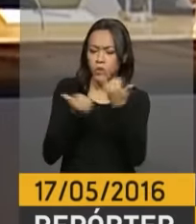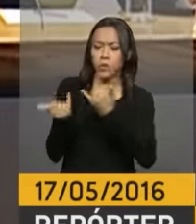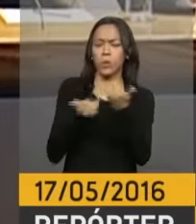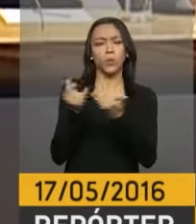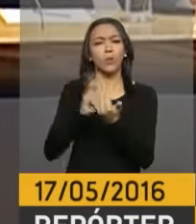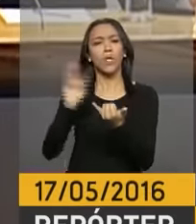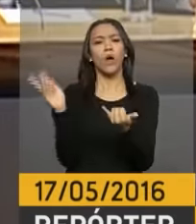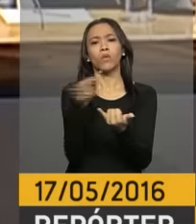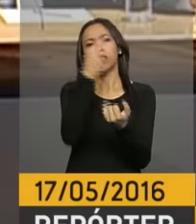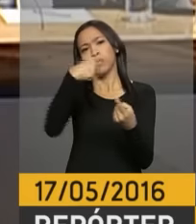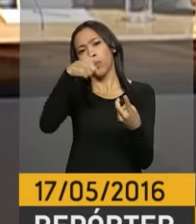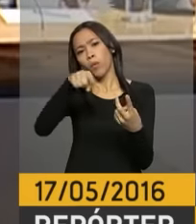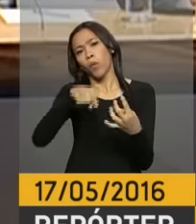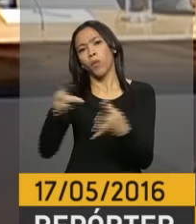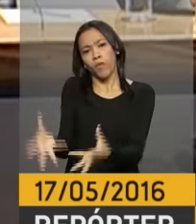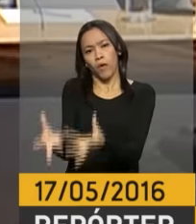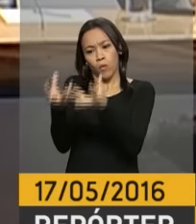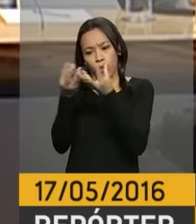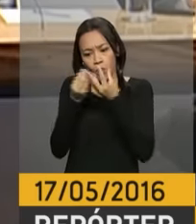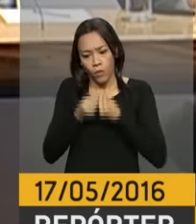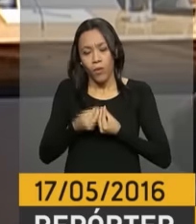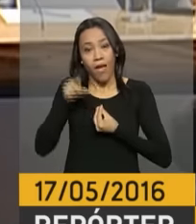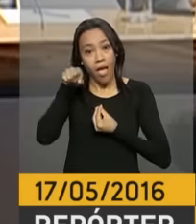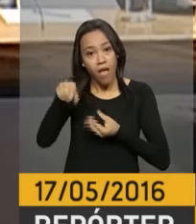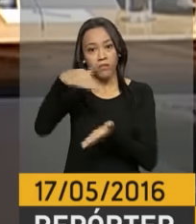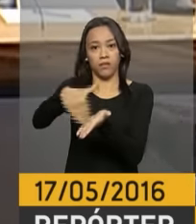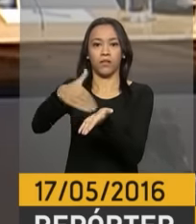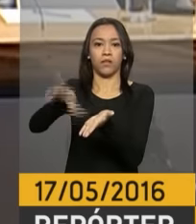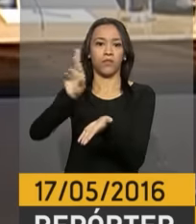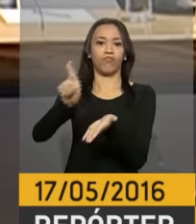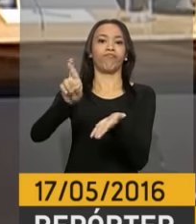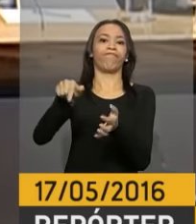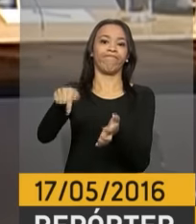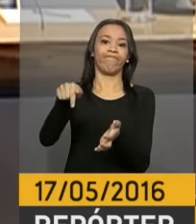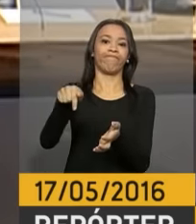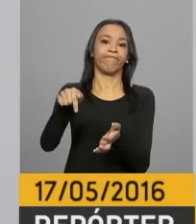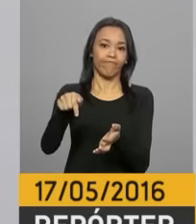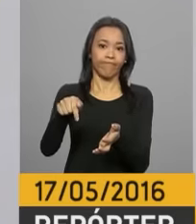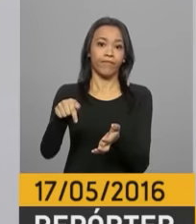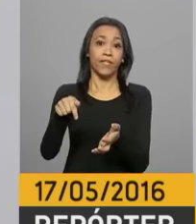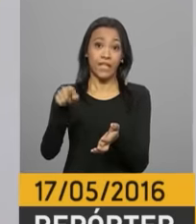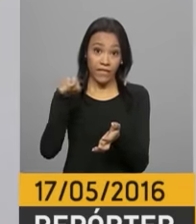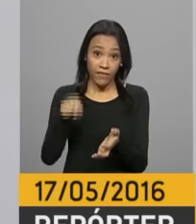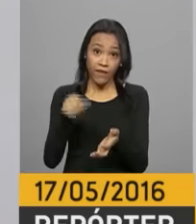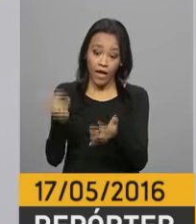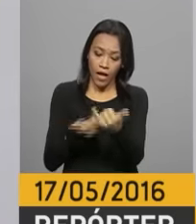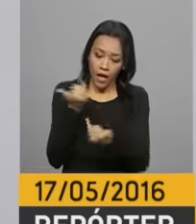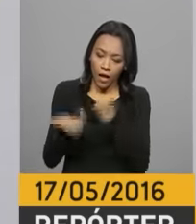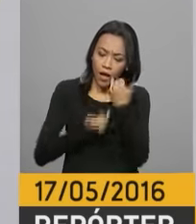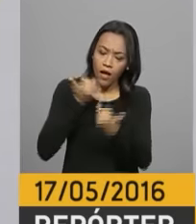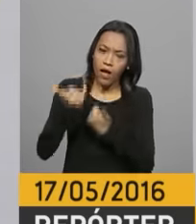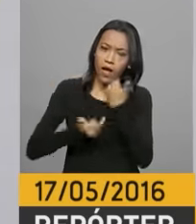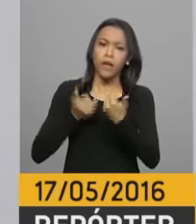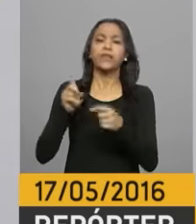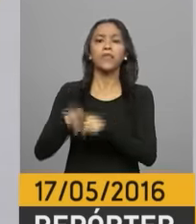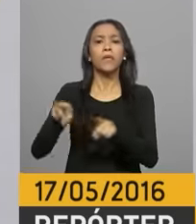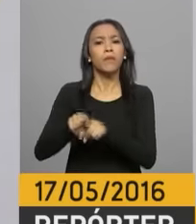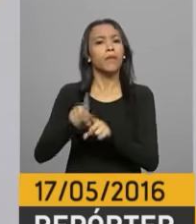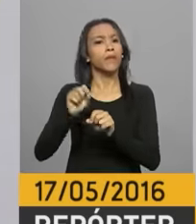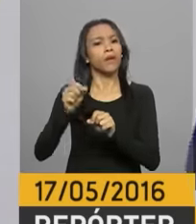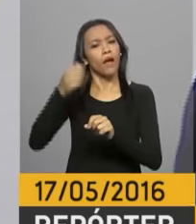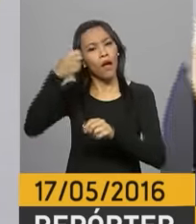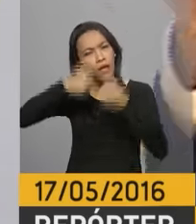esta ação. Isto é, a ideia é que tenhamos uma base de dados e uma